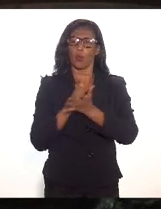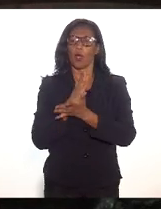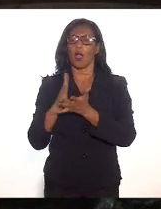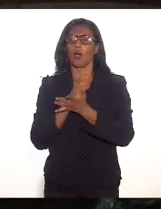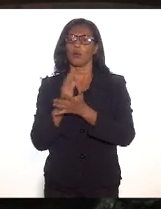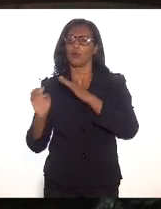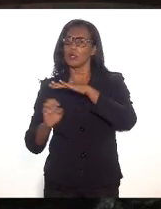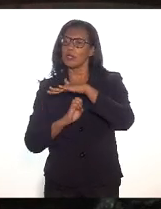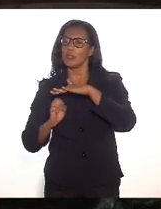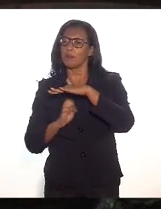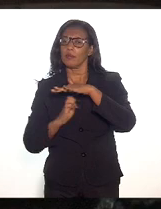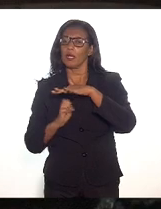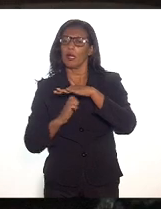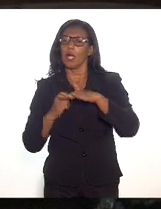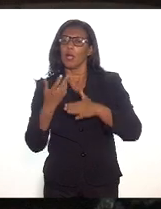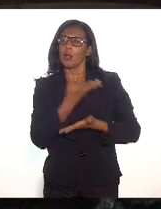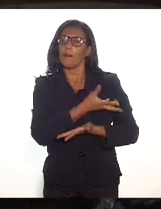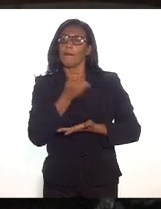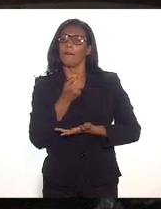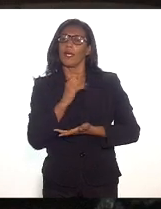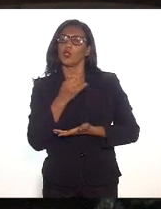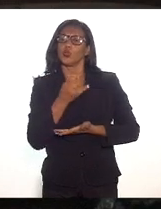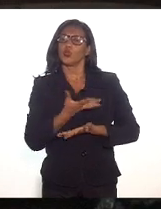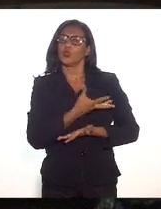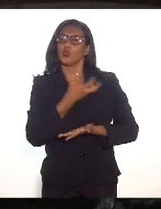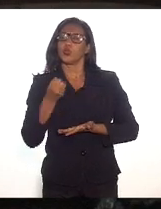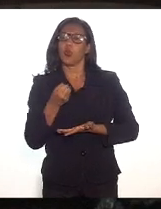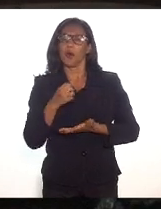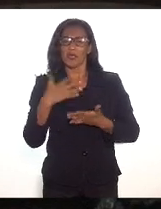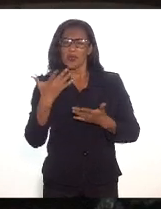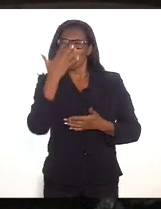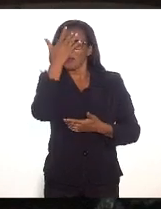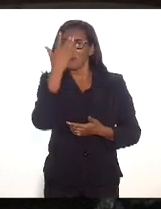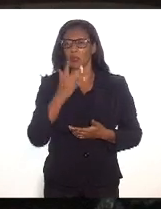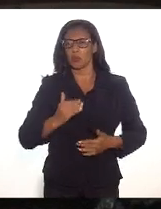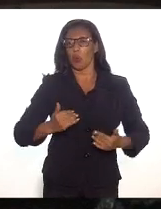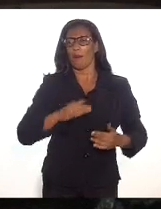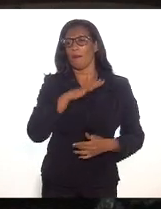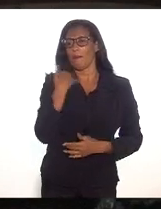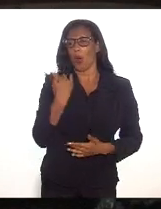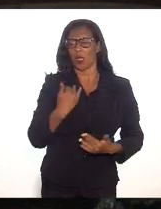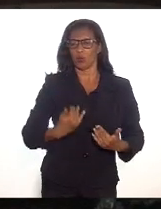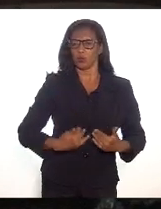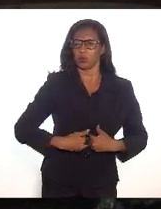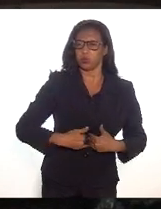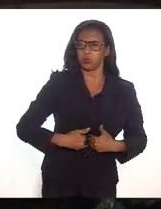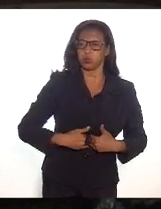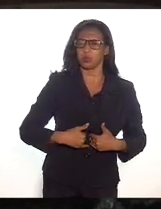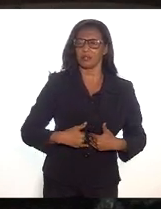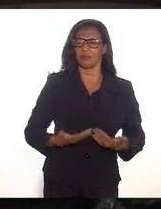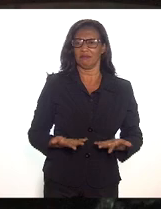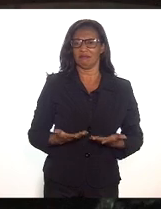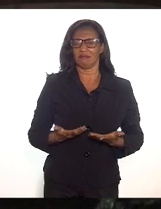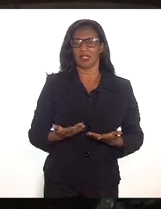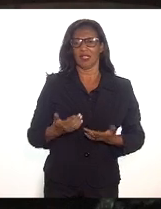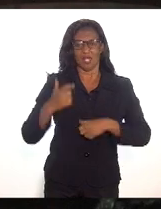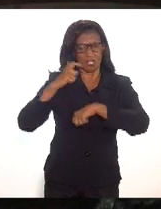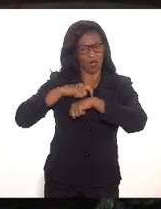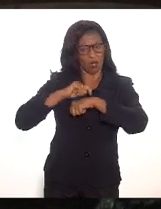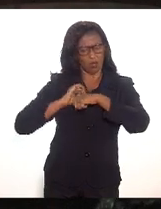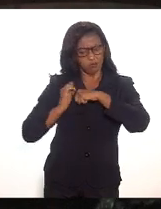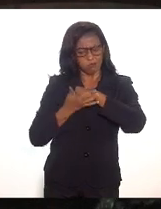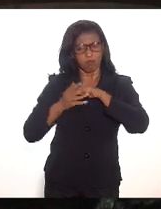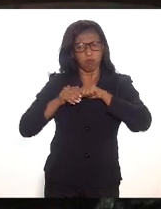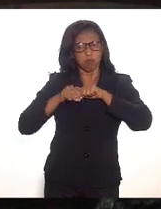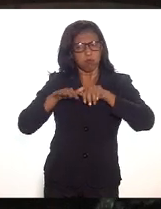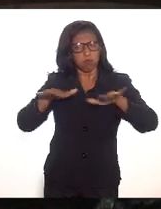lucrarem mais alguns milhões enquanto a população morre à míngua. Em plena pandemia, é inadmissível que a gente ache